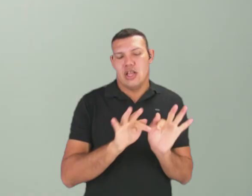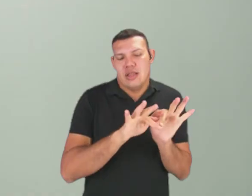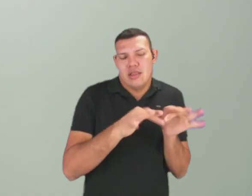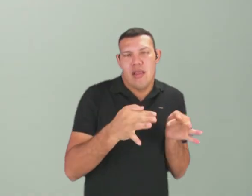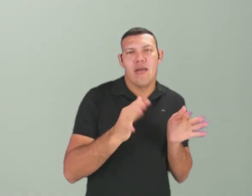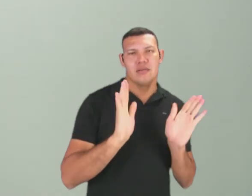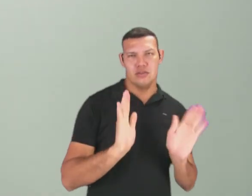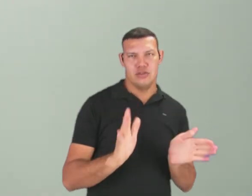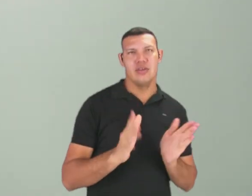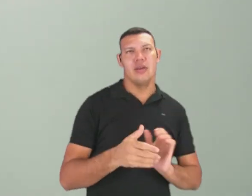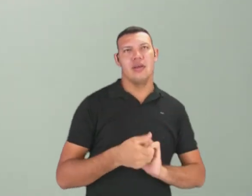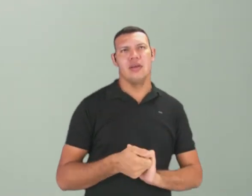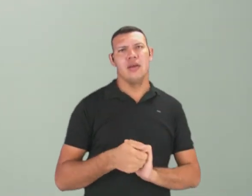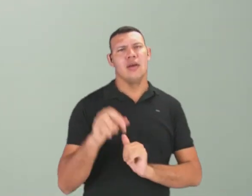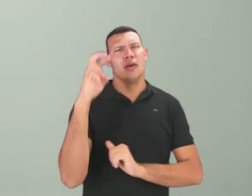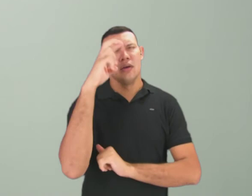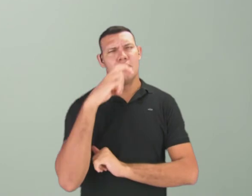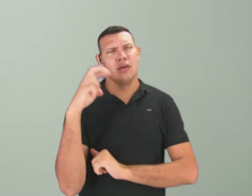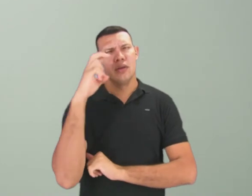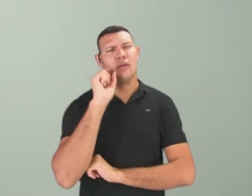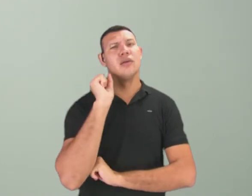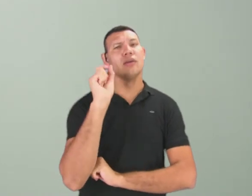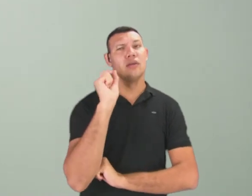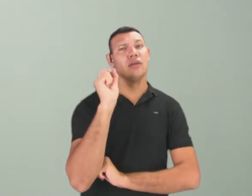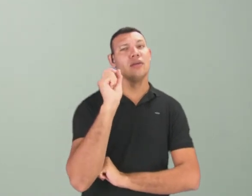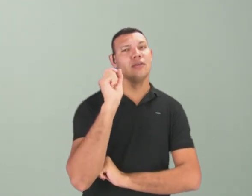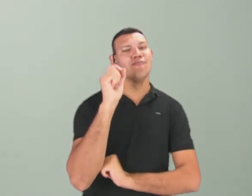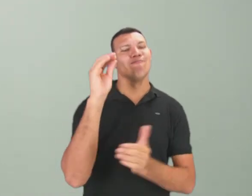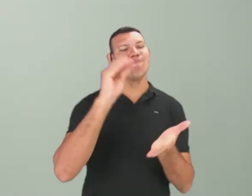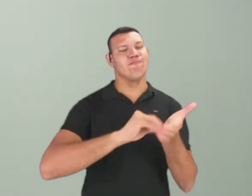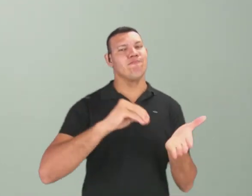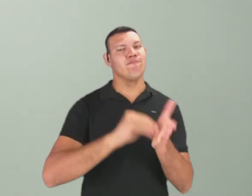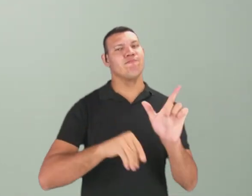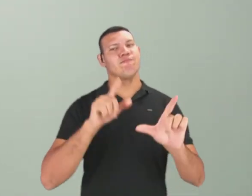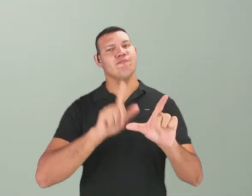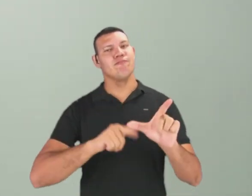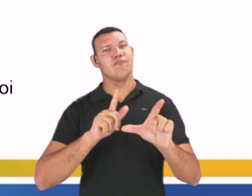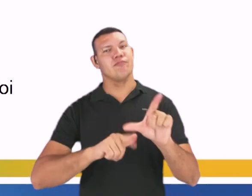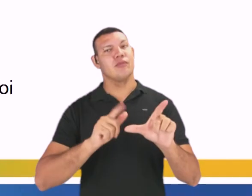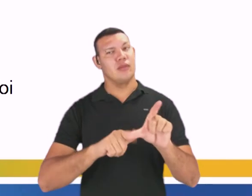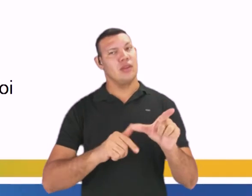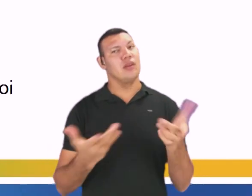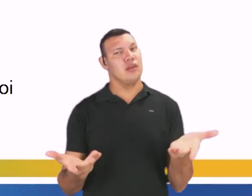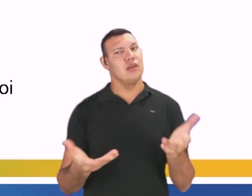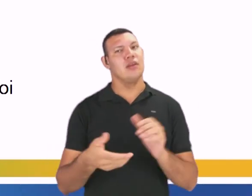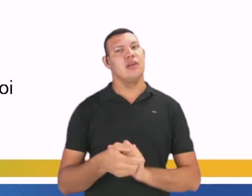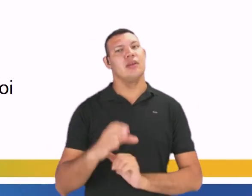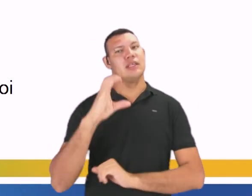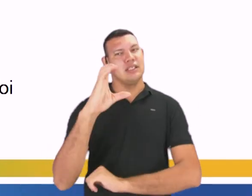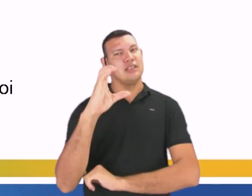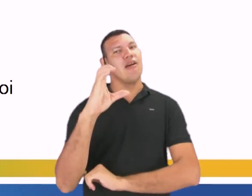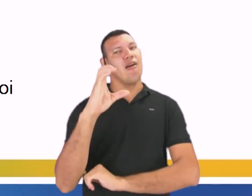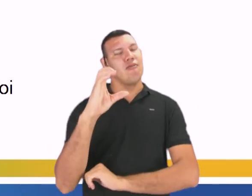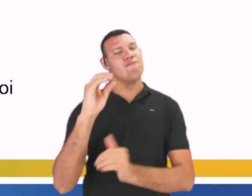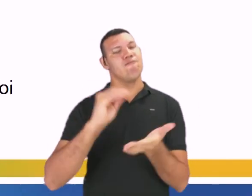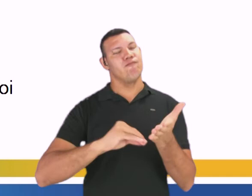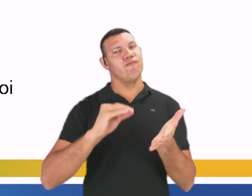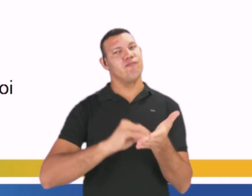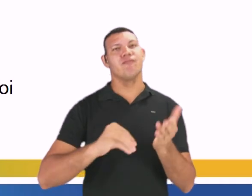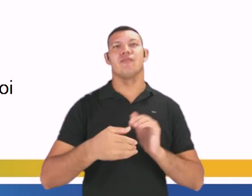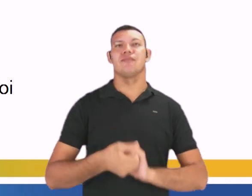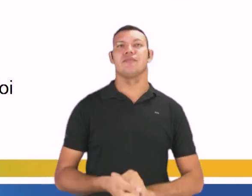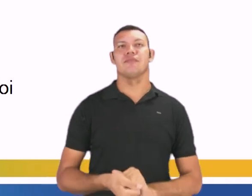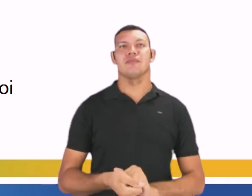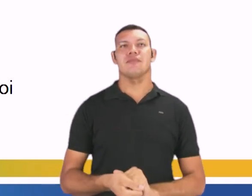podemos observar que ela tem um termo que está faltando. Nesse caso, é o termo C, né?